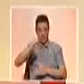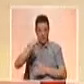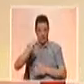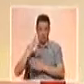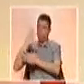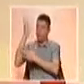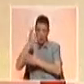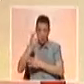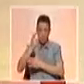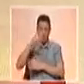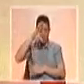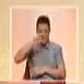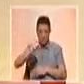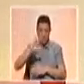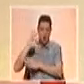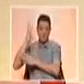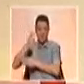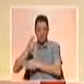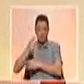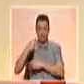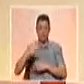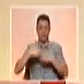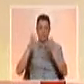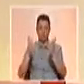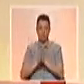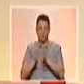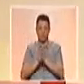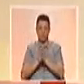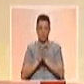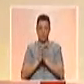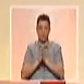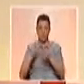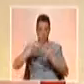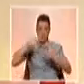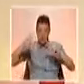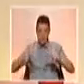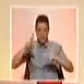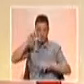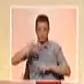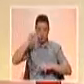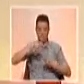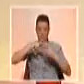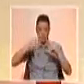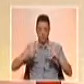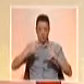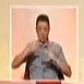do ambiente. Ambiente, todas as entidades da agricultura. Também, não é? Os